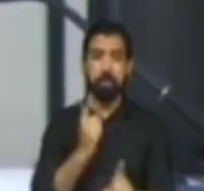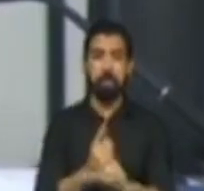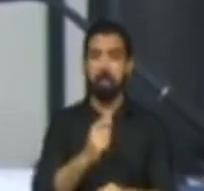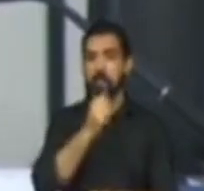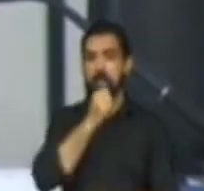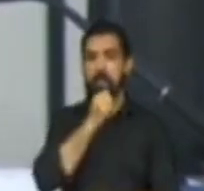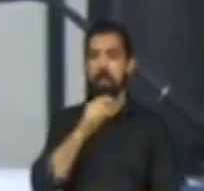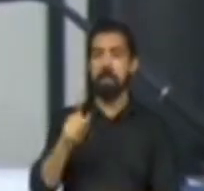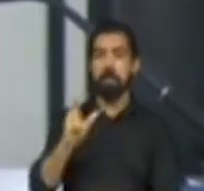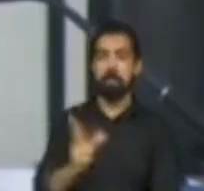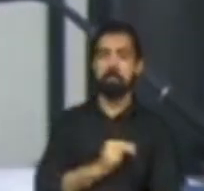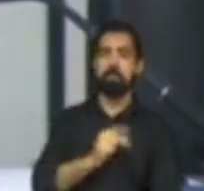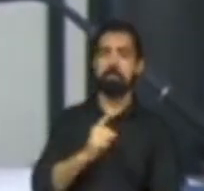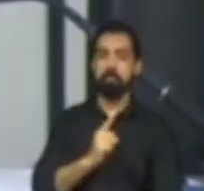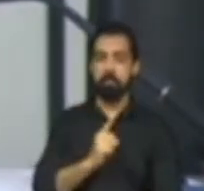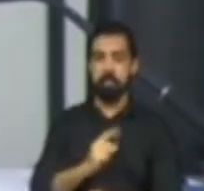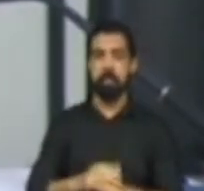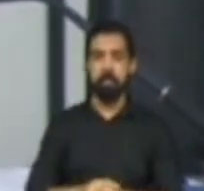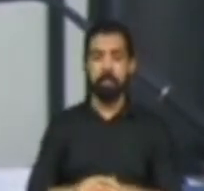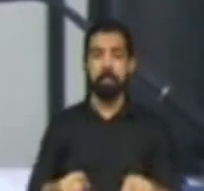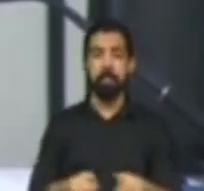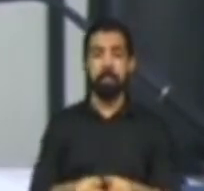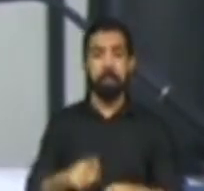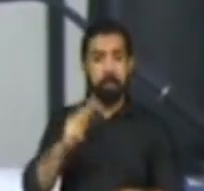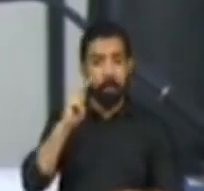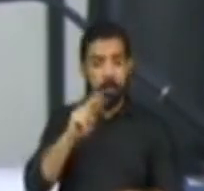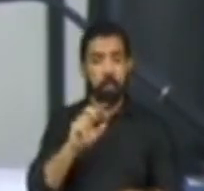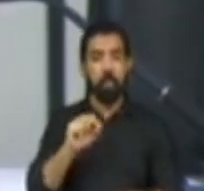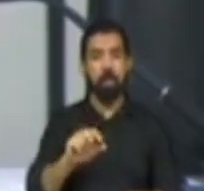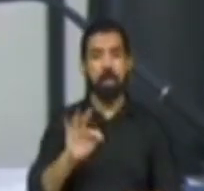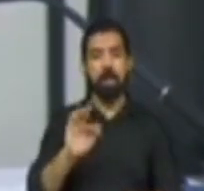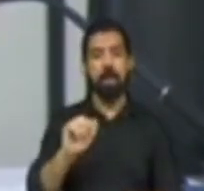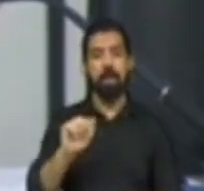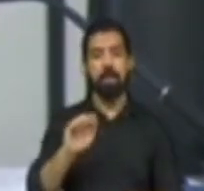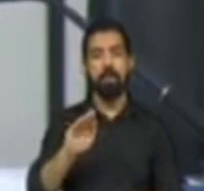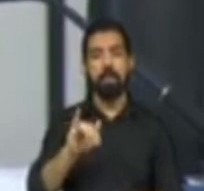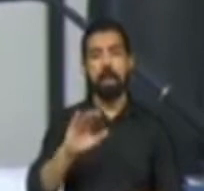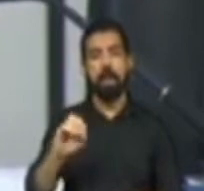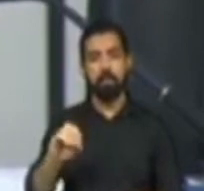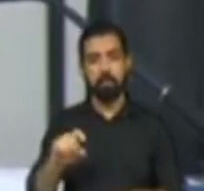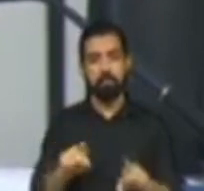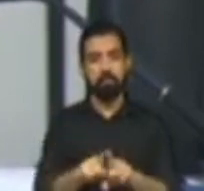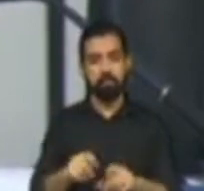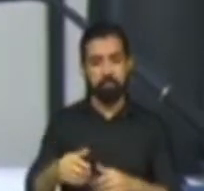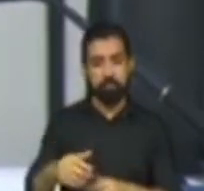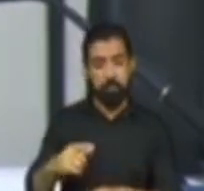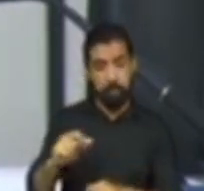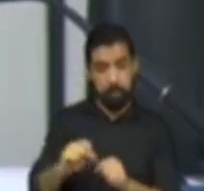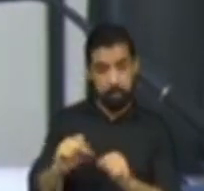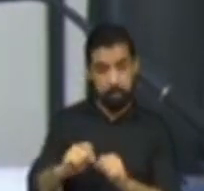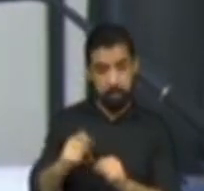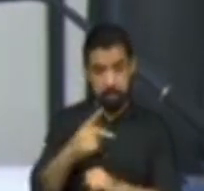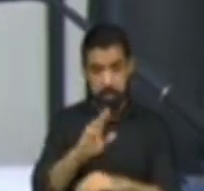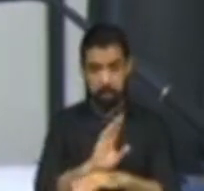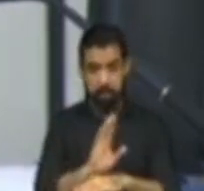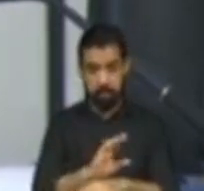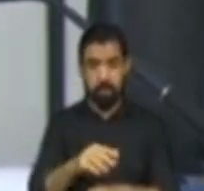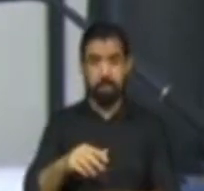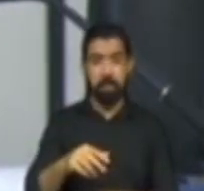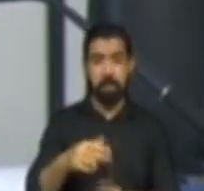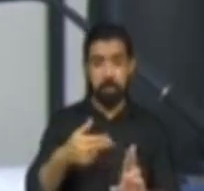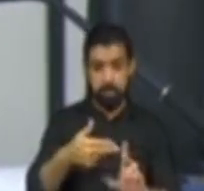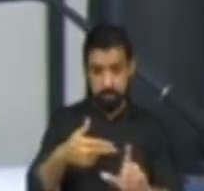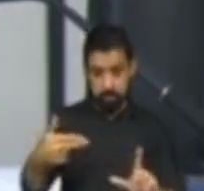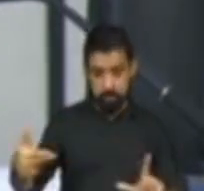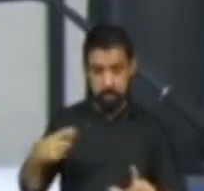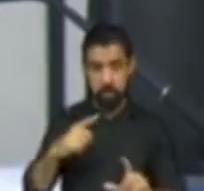foi, e vendo também o que o Fábio Pochá e o que o Danilo Gentil fez esses dias em um filme no Netflix,